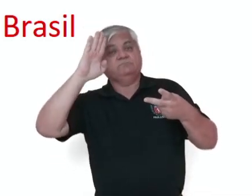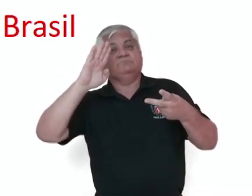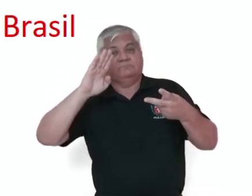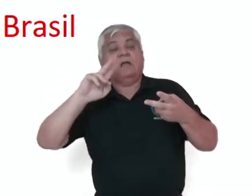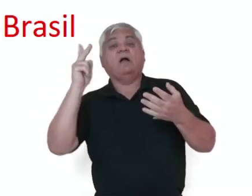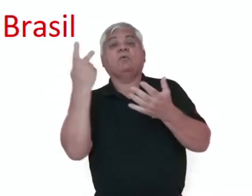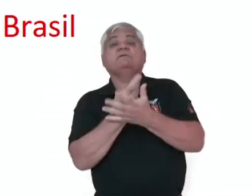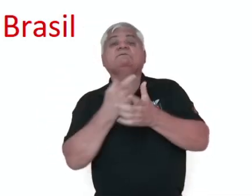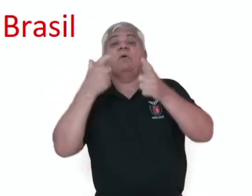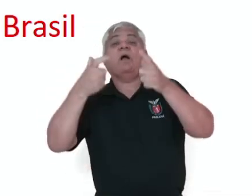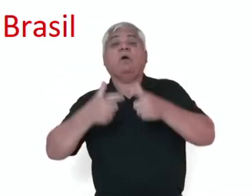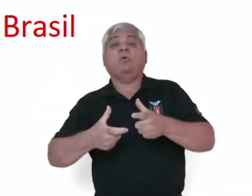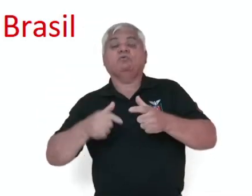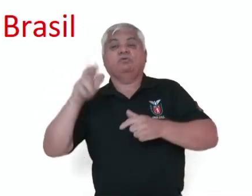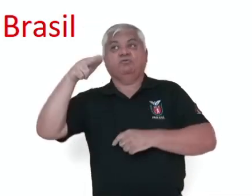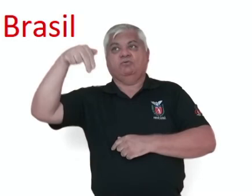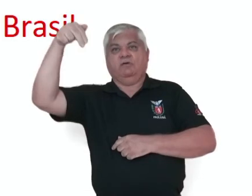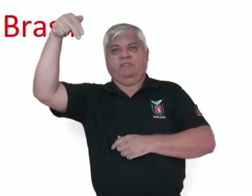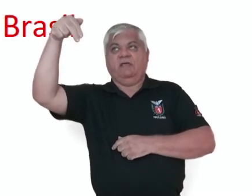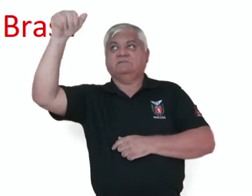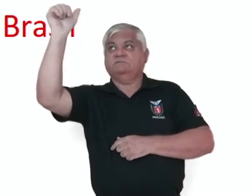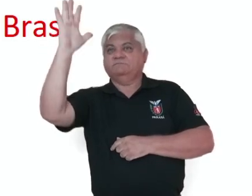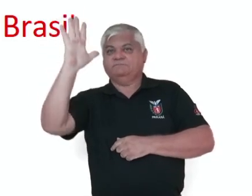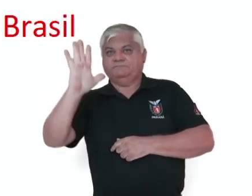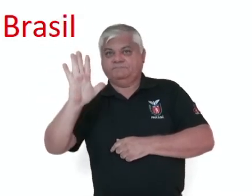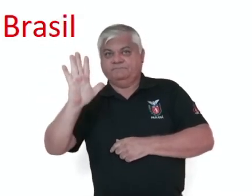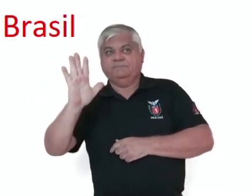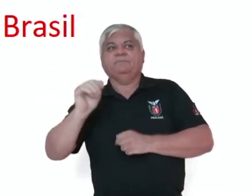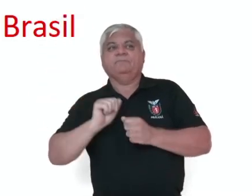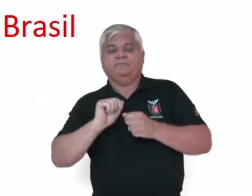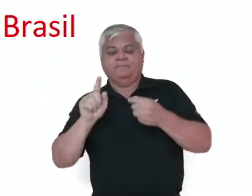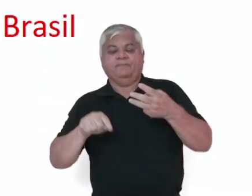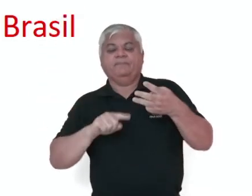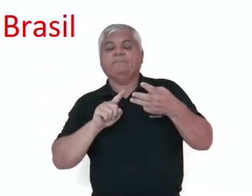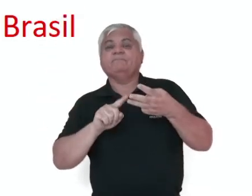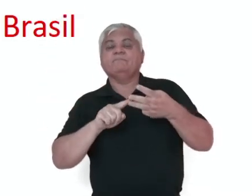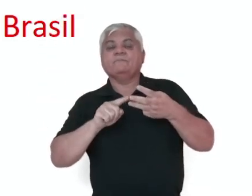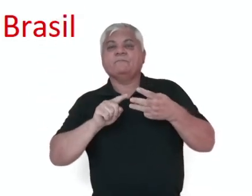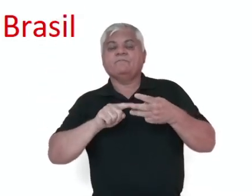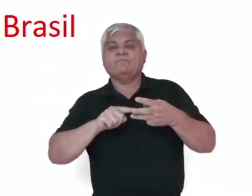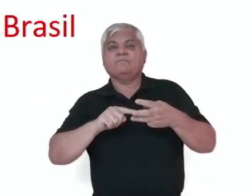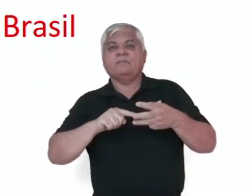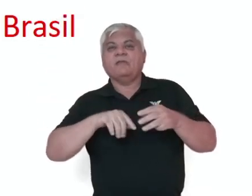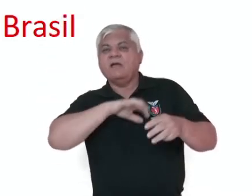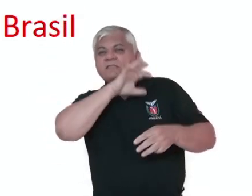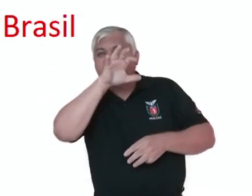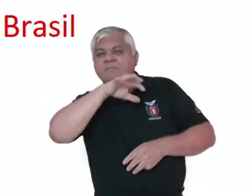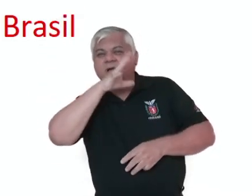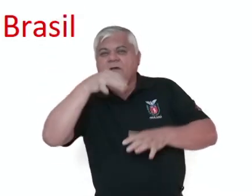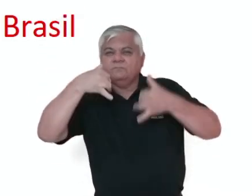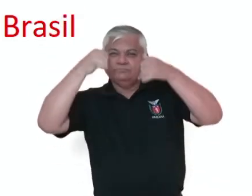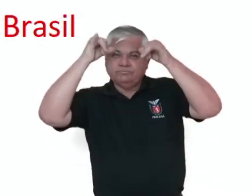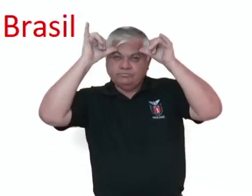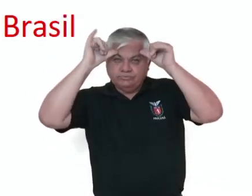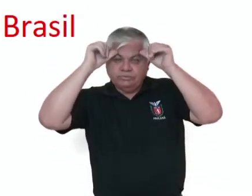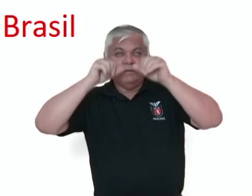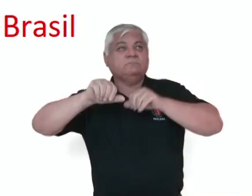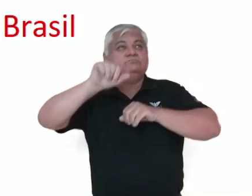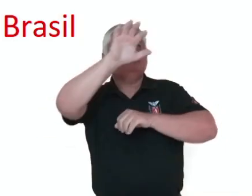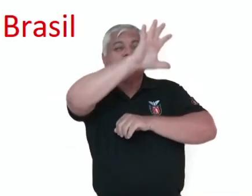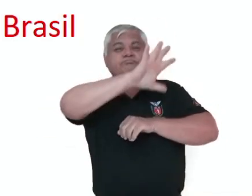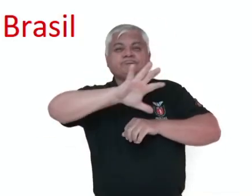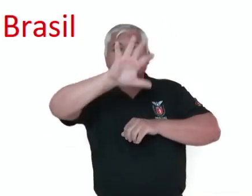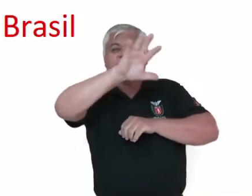aconteceram no litoral nordestino. Aí nós temos ali a pecuária no interior, a mineração na